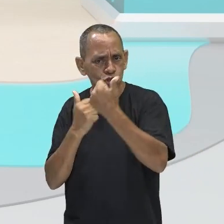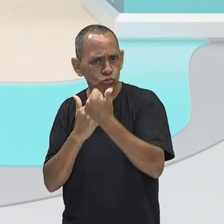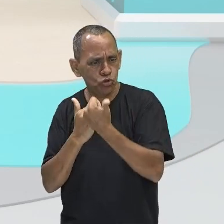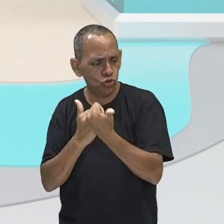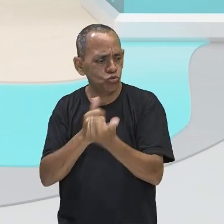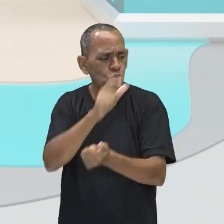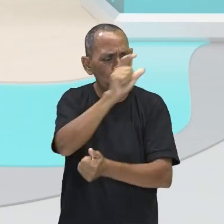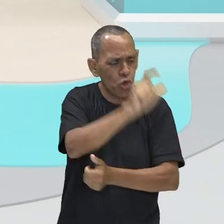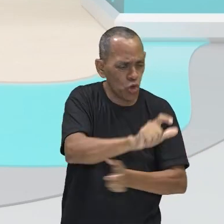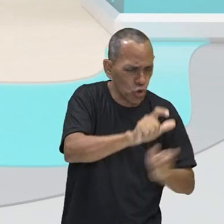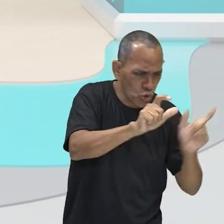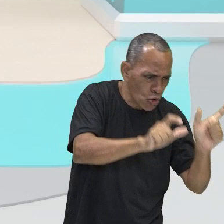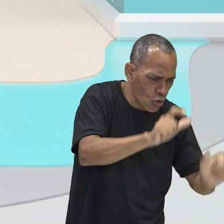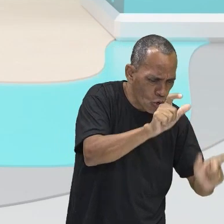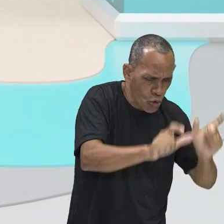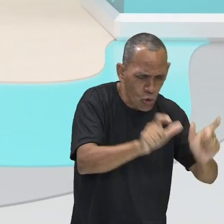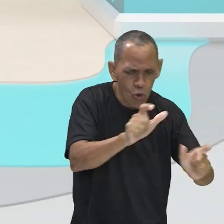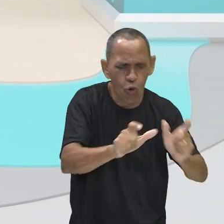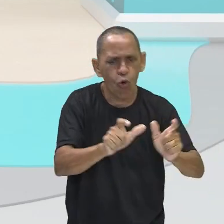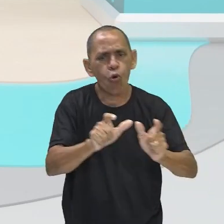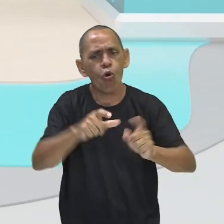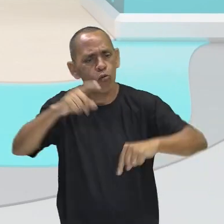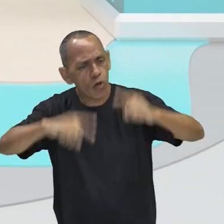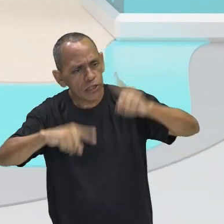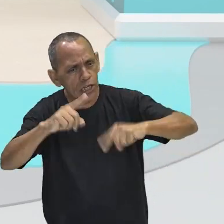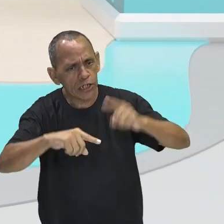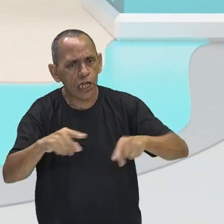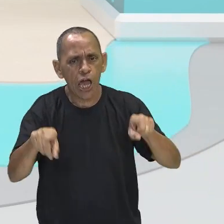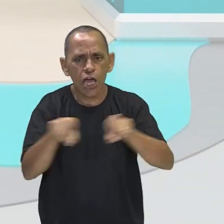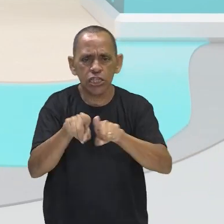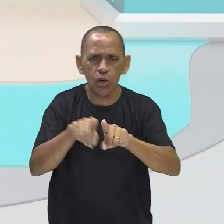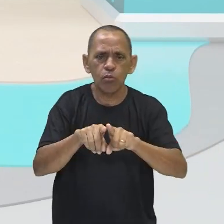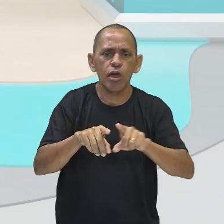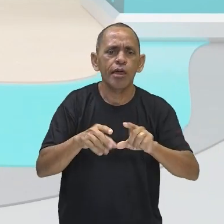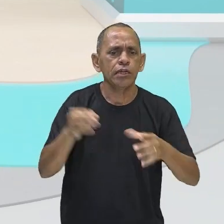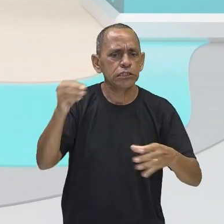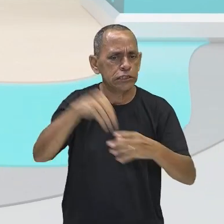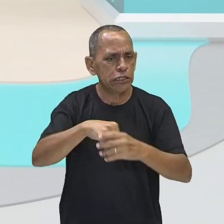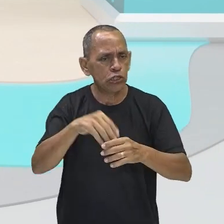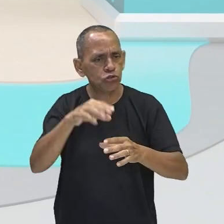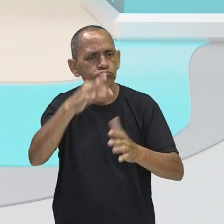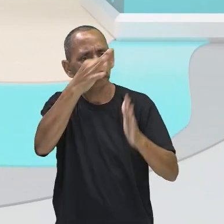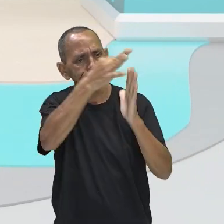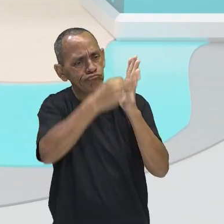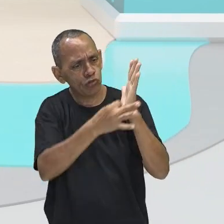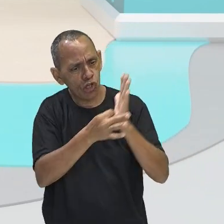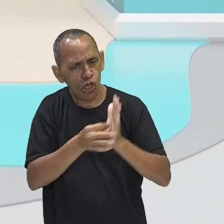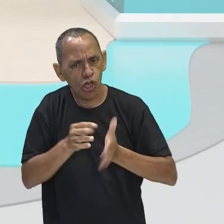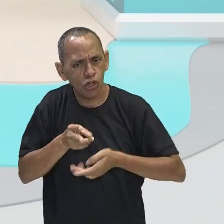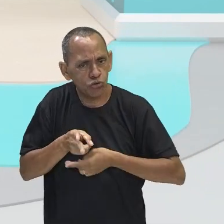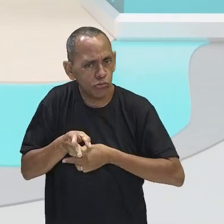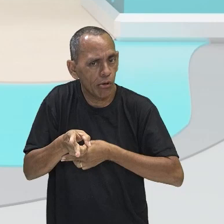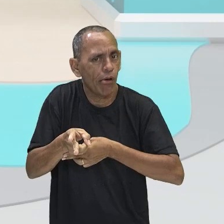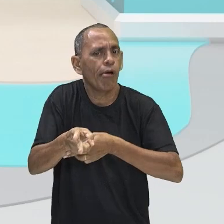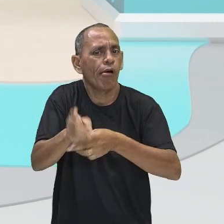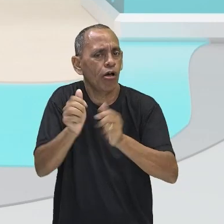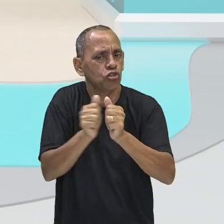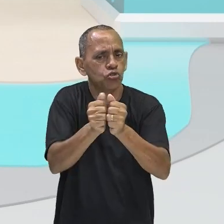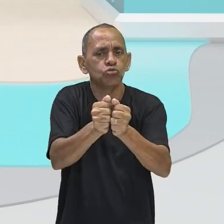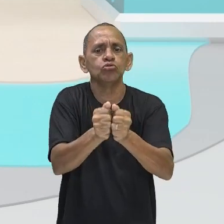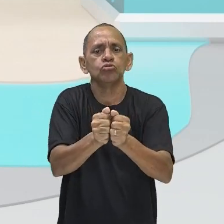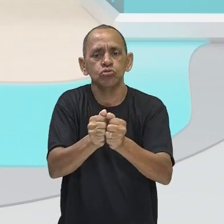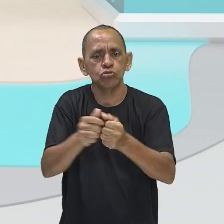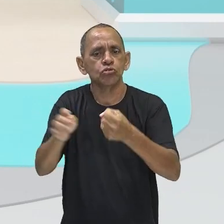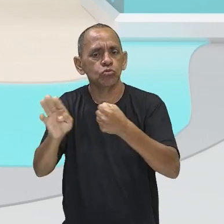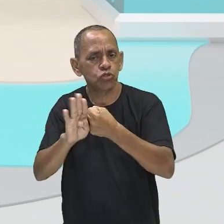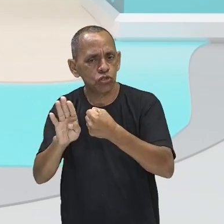pessoas, objetos. Os pronomes são as pessoas do discurso. Eles acompanham o substantivo ou substituem o substantivo,